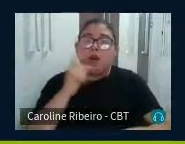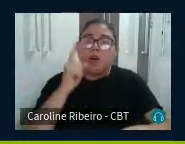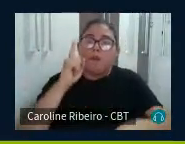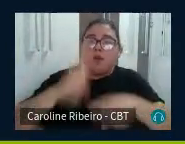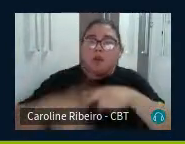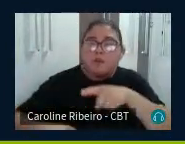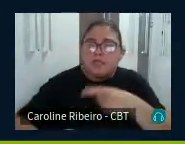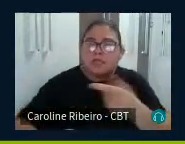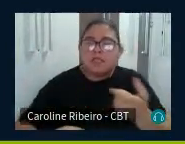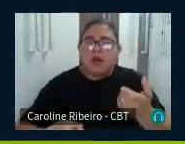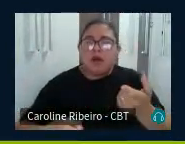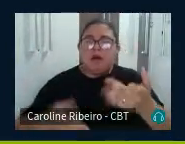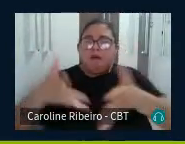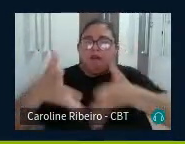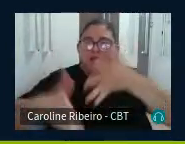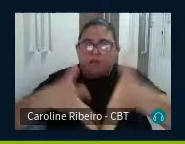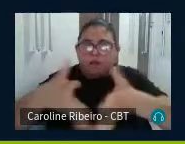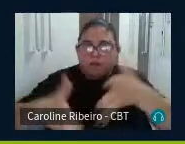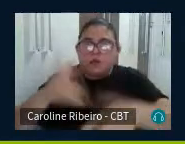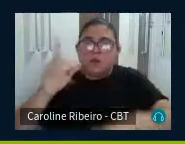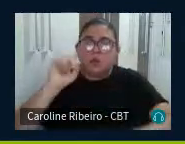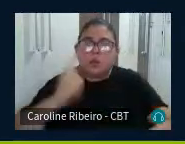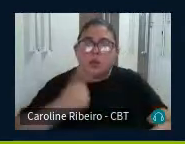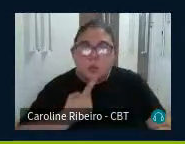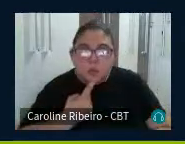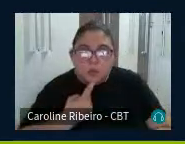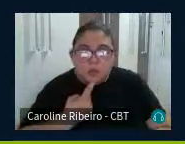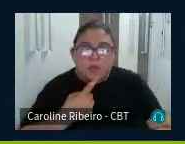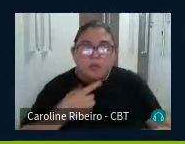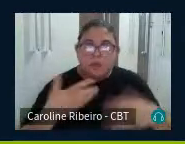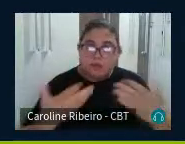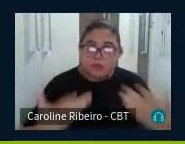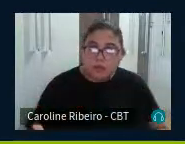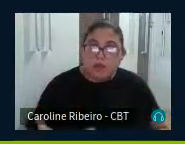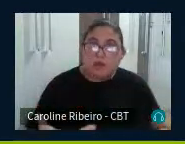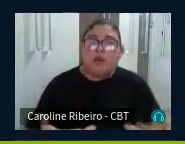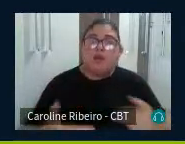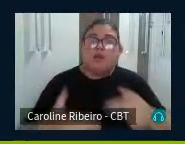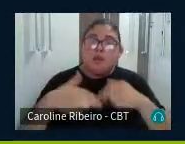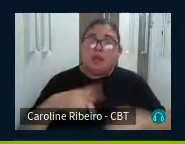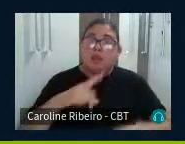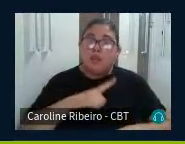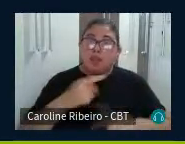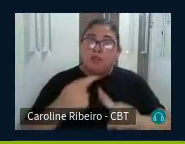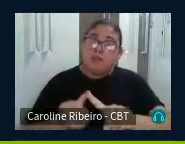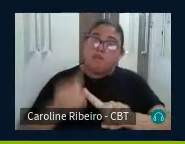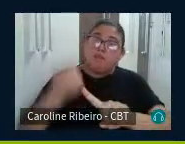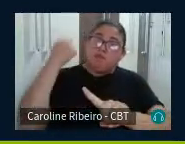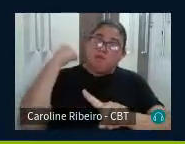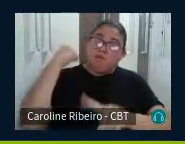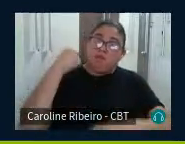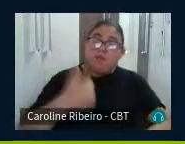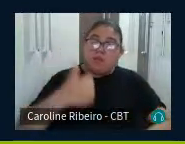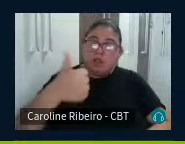da língua de sinais dos surdos, né, que foi um fato que ocorreu em